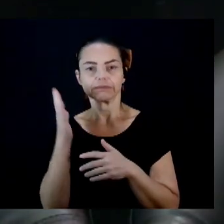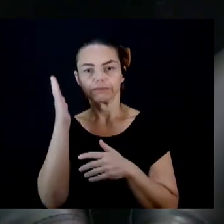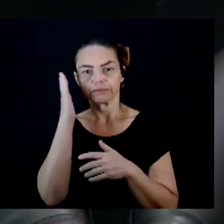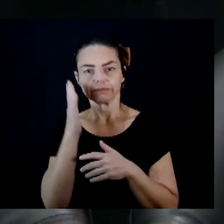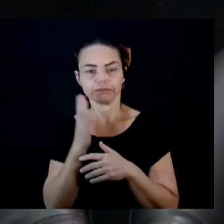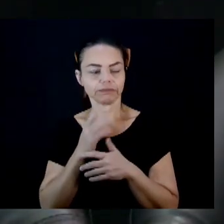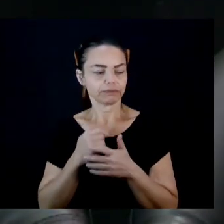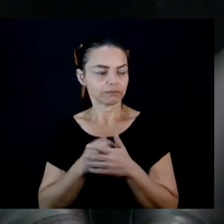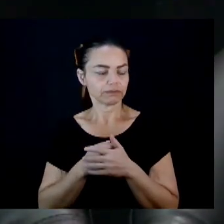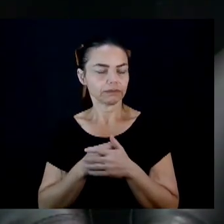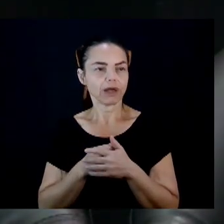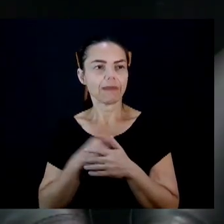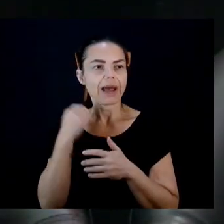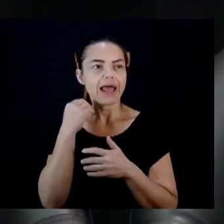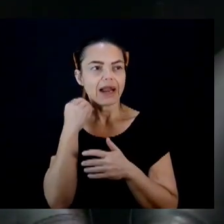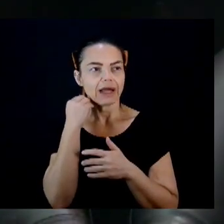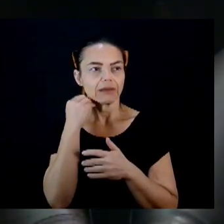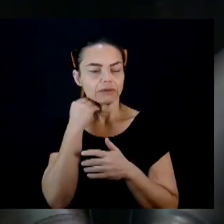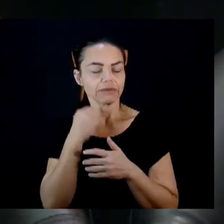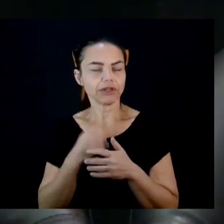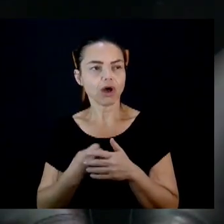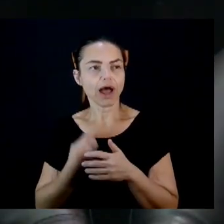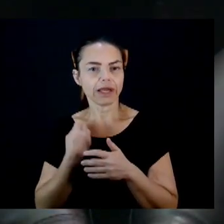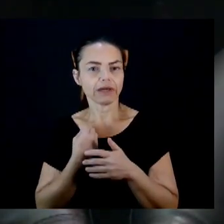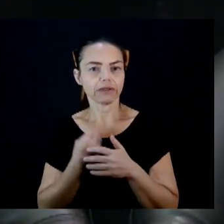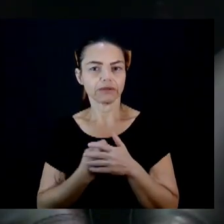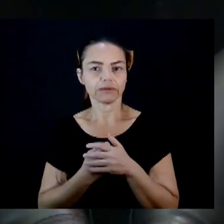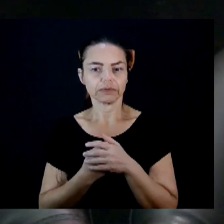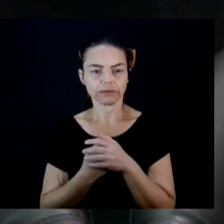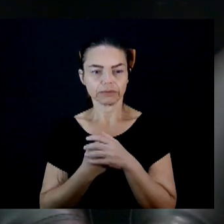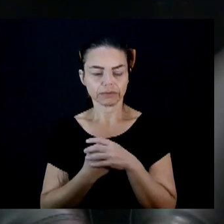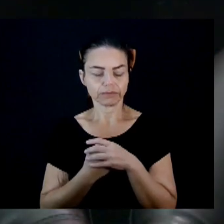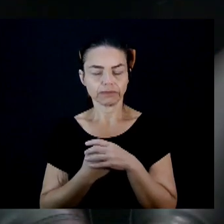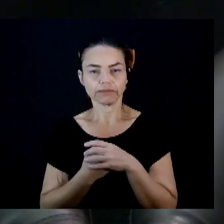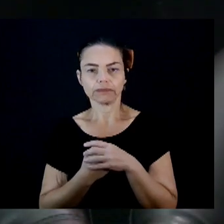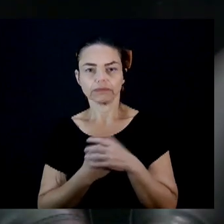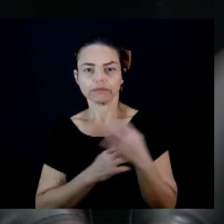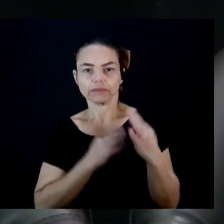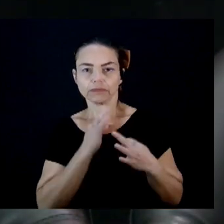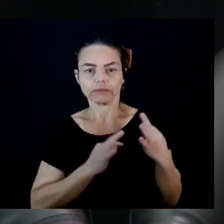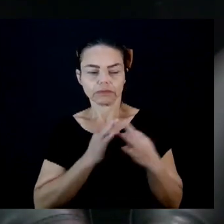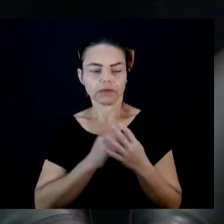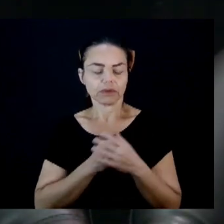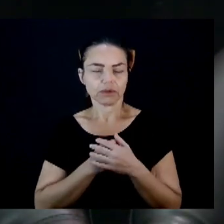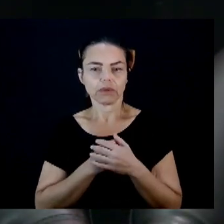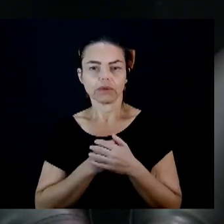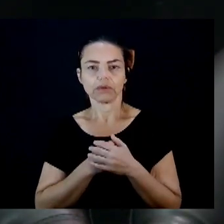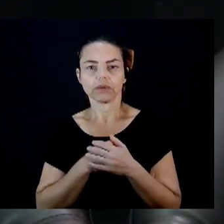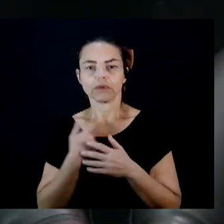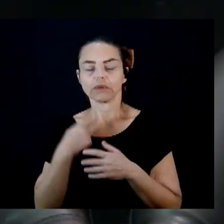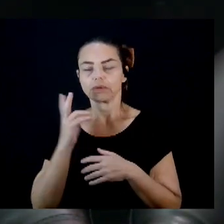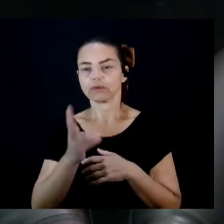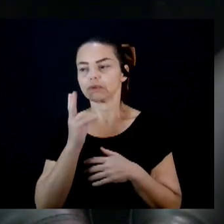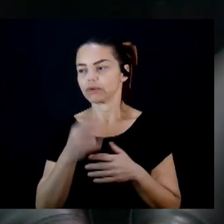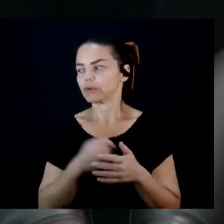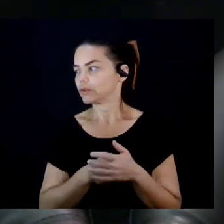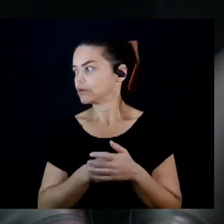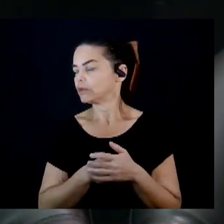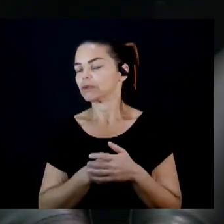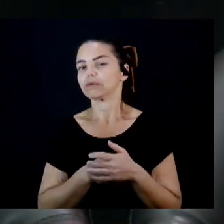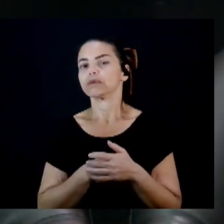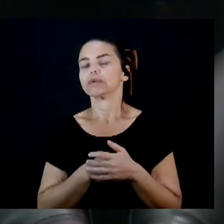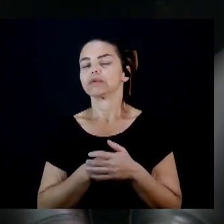no começo, como energia vital, né? Eu sempre falo que libido não é vontade de transar.